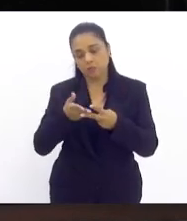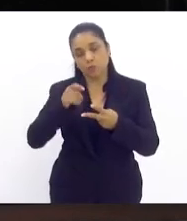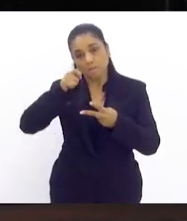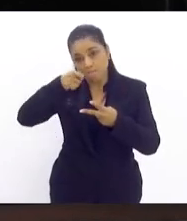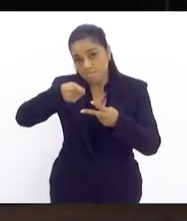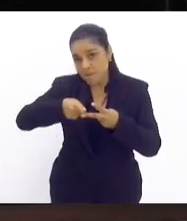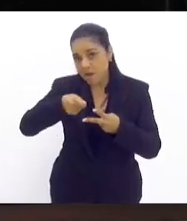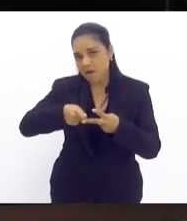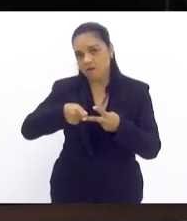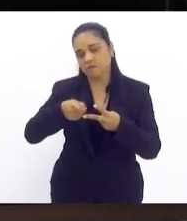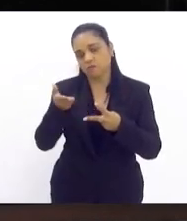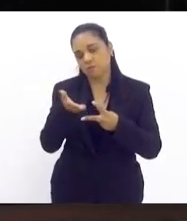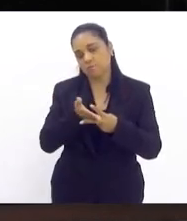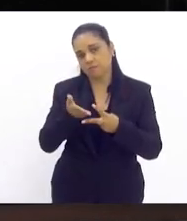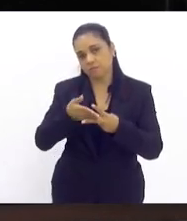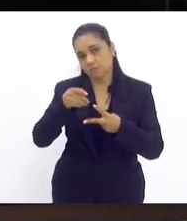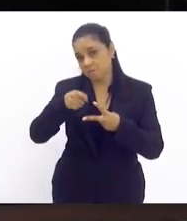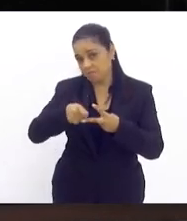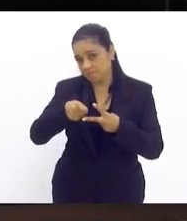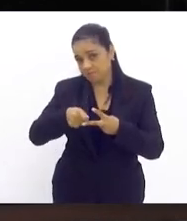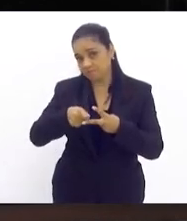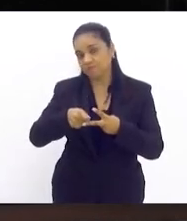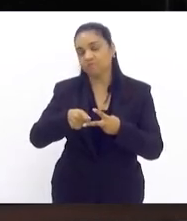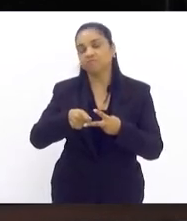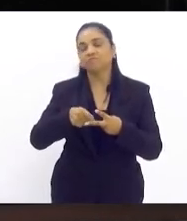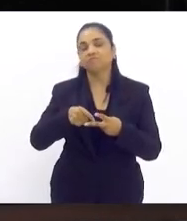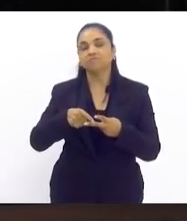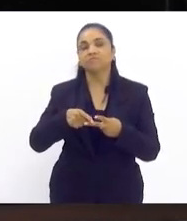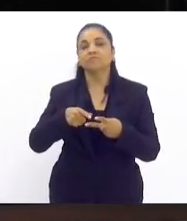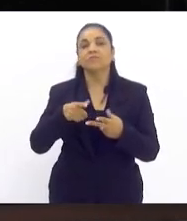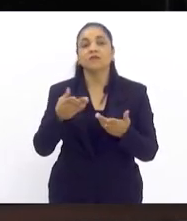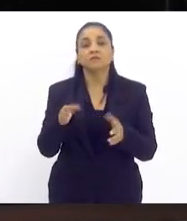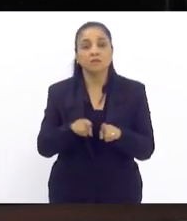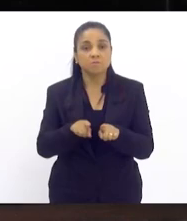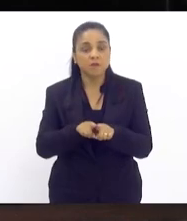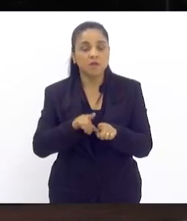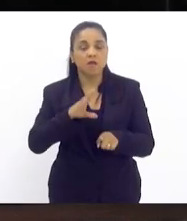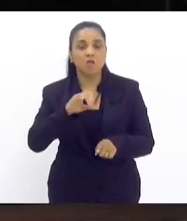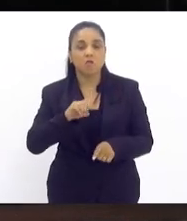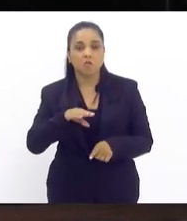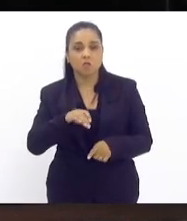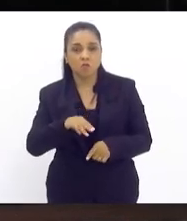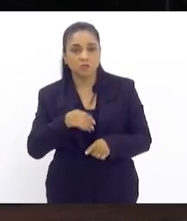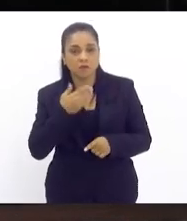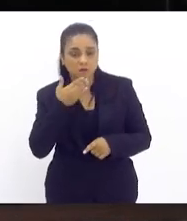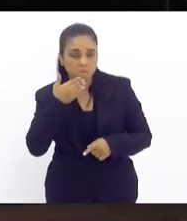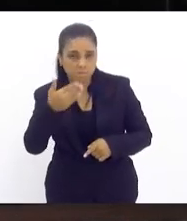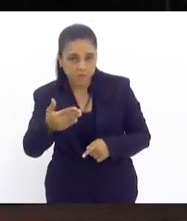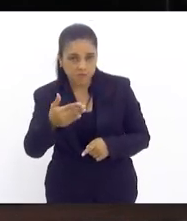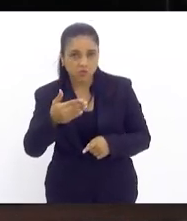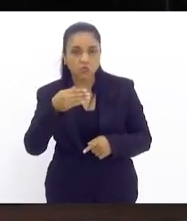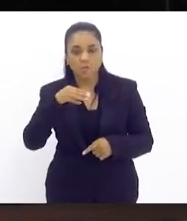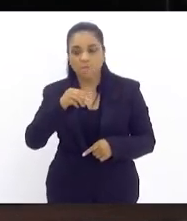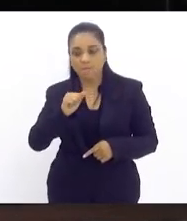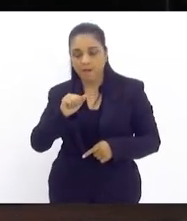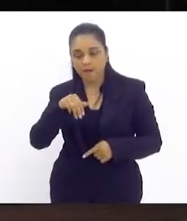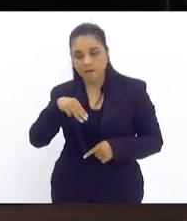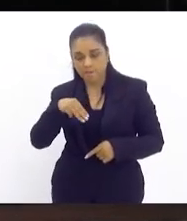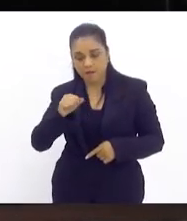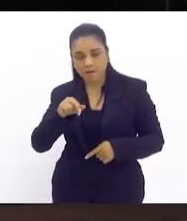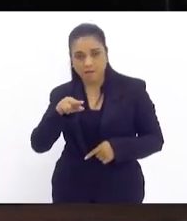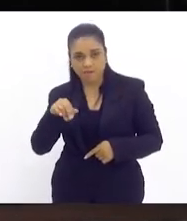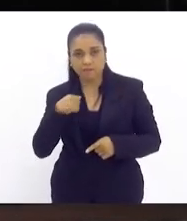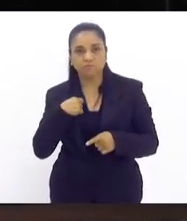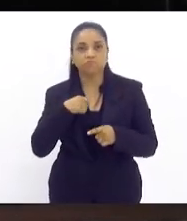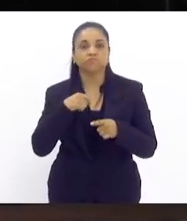já tendo sido decidida pela conselheira Mariana, a partir do nosso pedido na representação ao TCE, que o